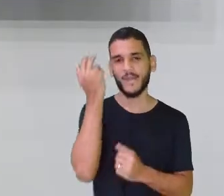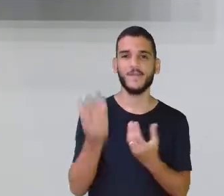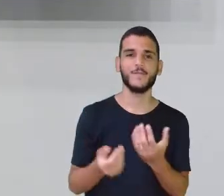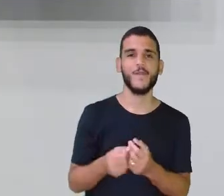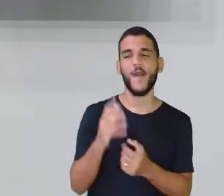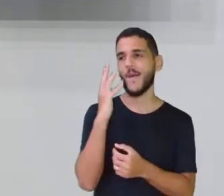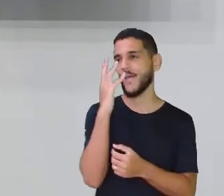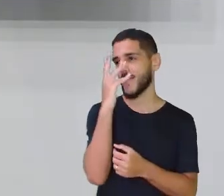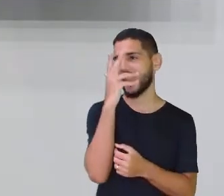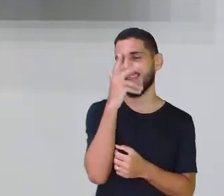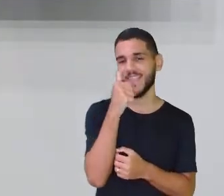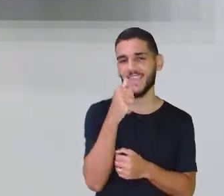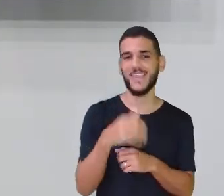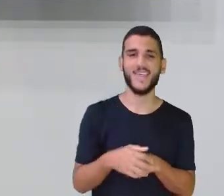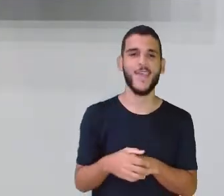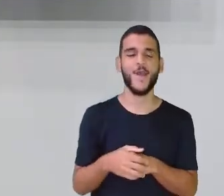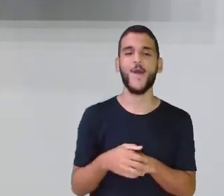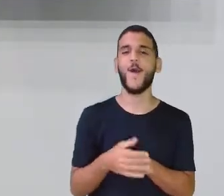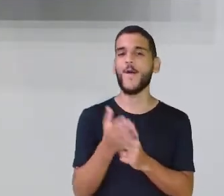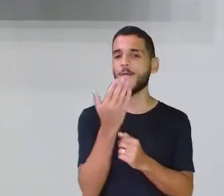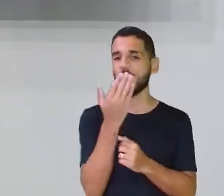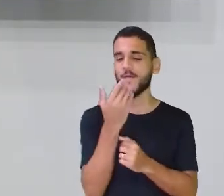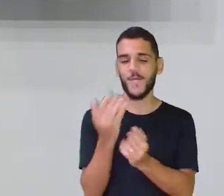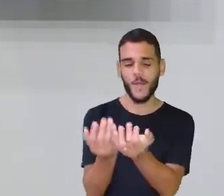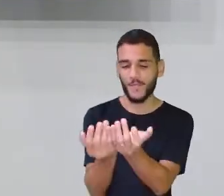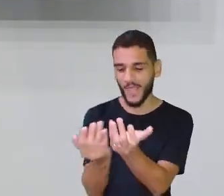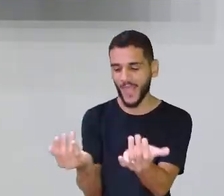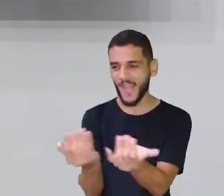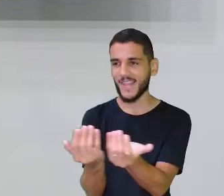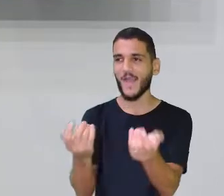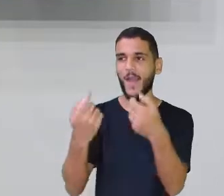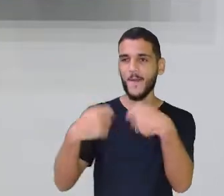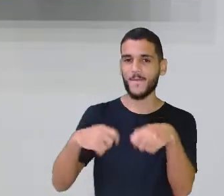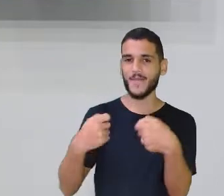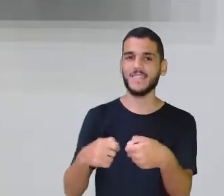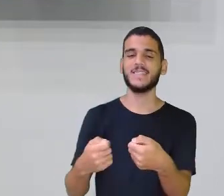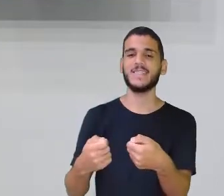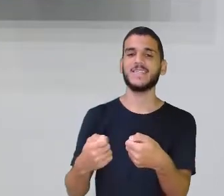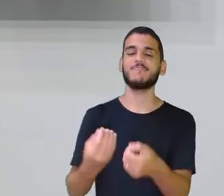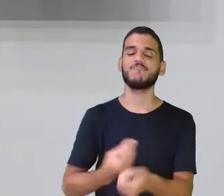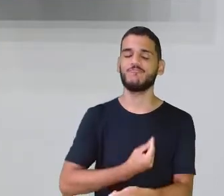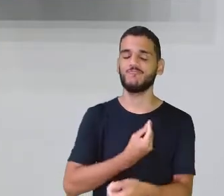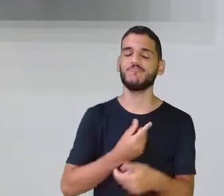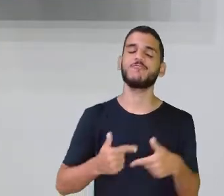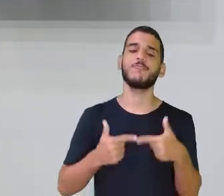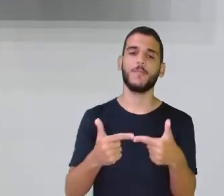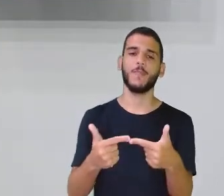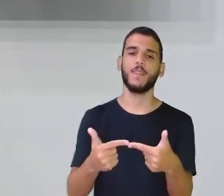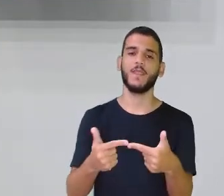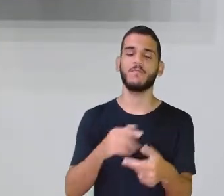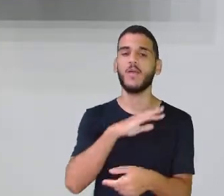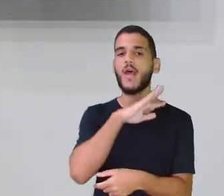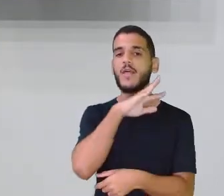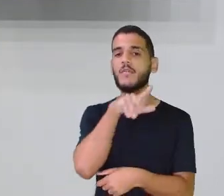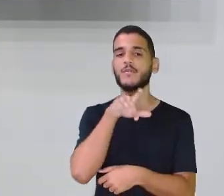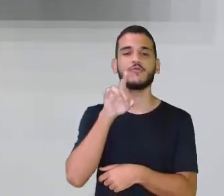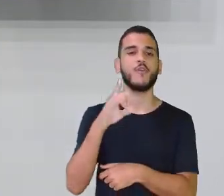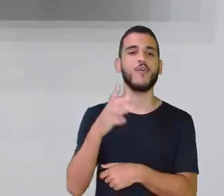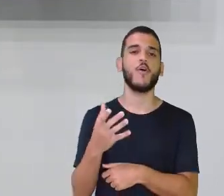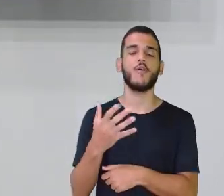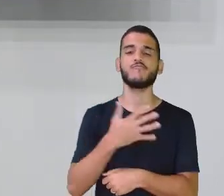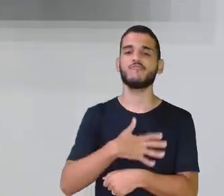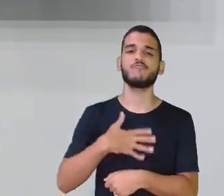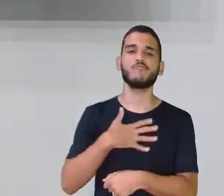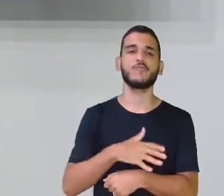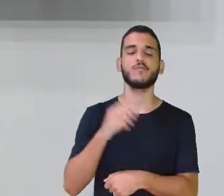o coelhinho, ele tá ali, ó, comendo a graminha. E ele precisa dessa graminha para sobreviver. São os animais que só gostam de se alimentar de